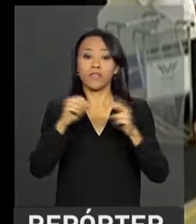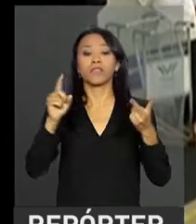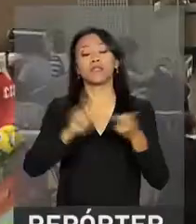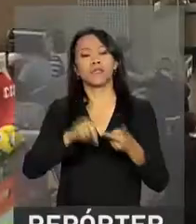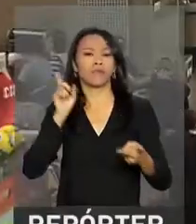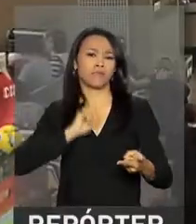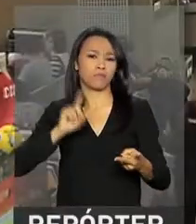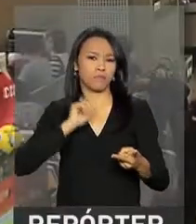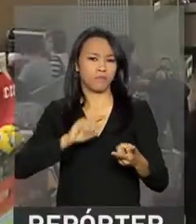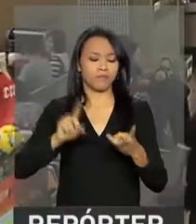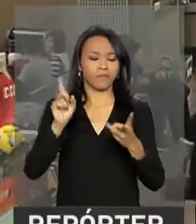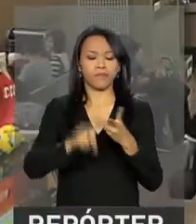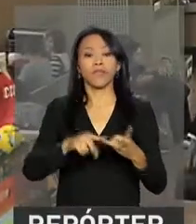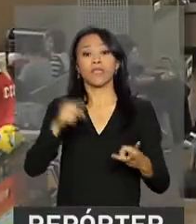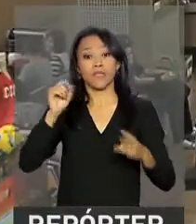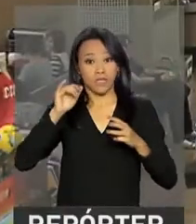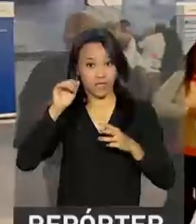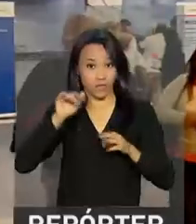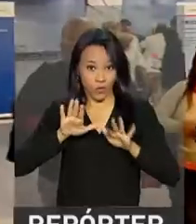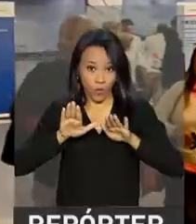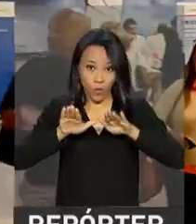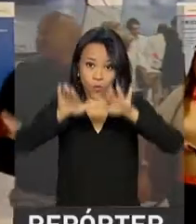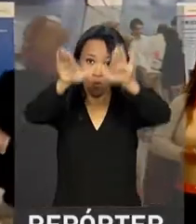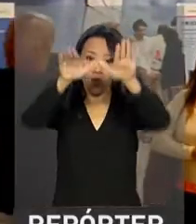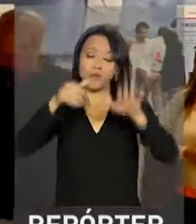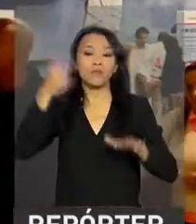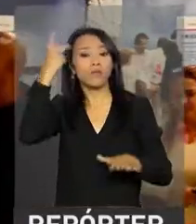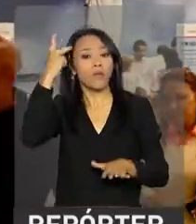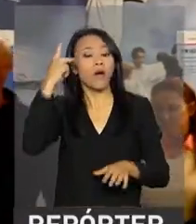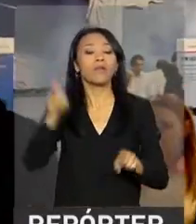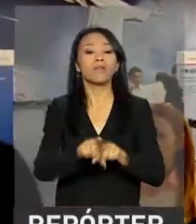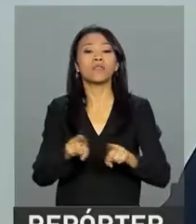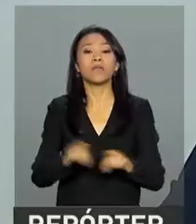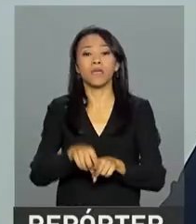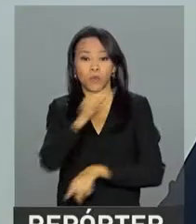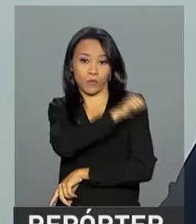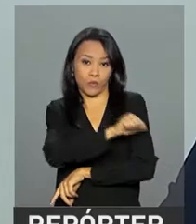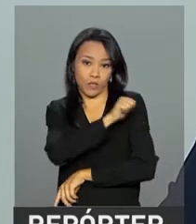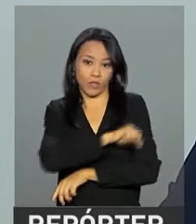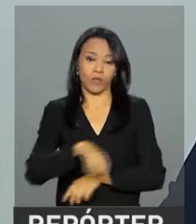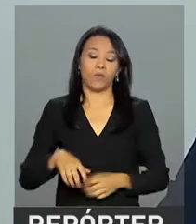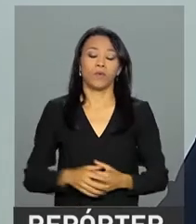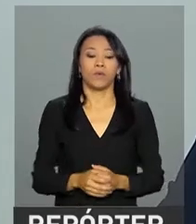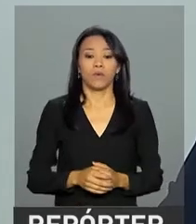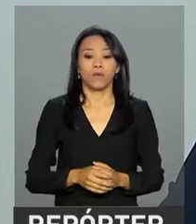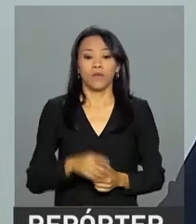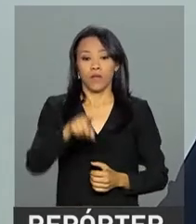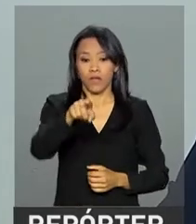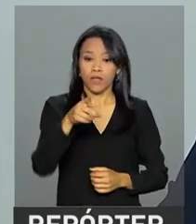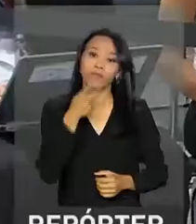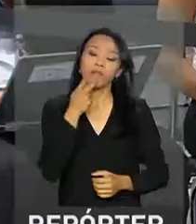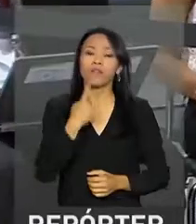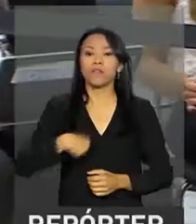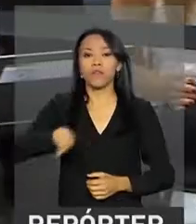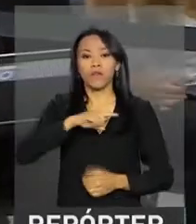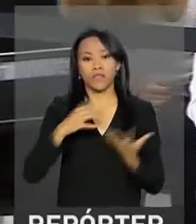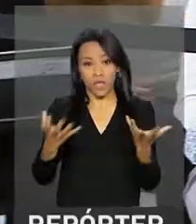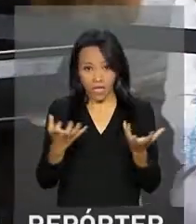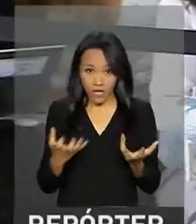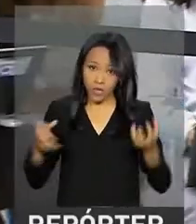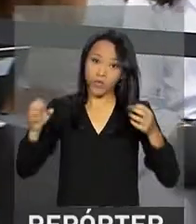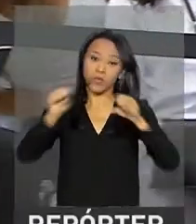gerais guarulhos em são paulo e galeão no rio de janeiro o que nós queremos claro no sistema não é é